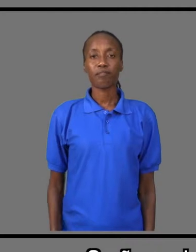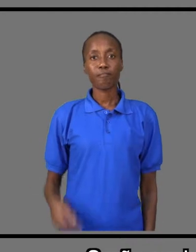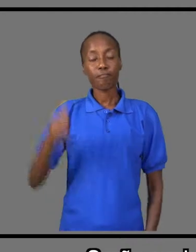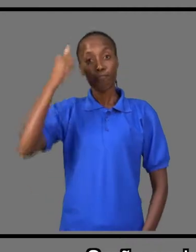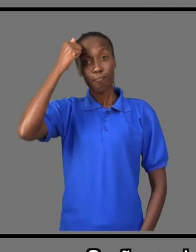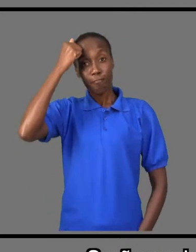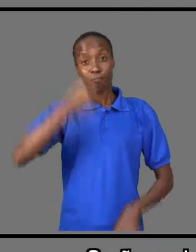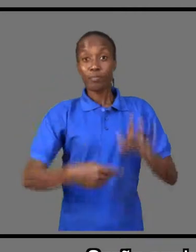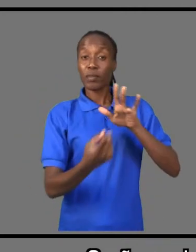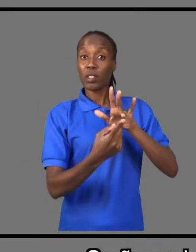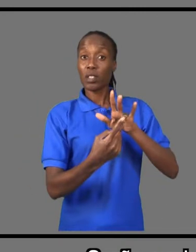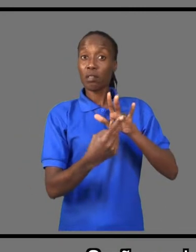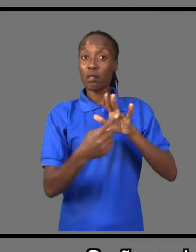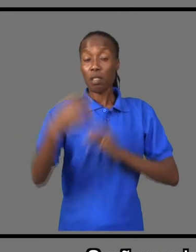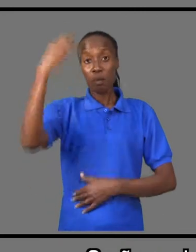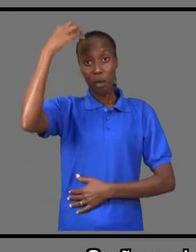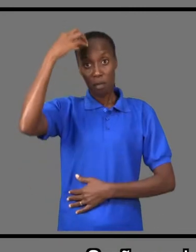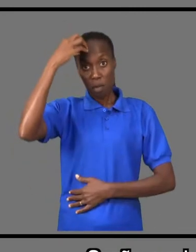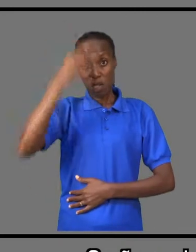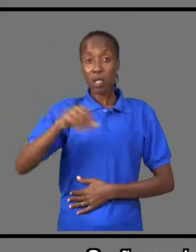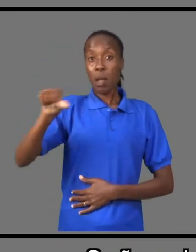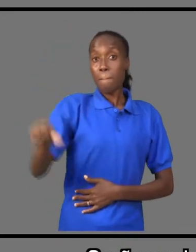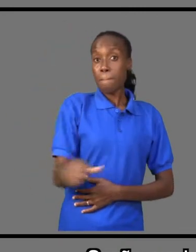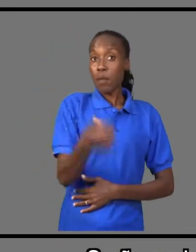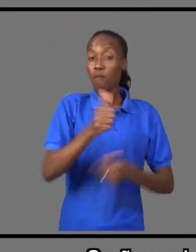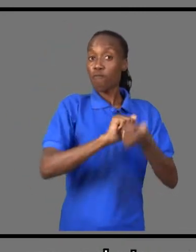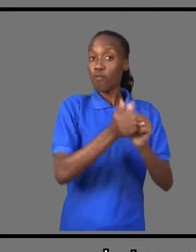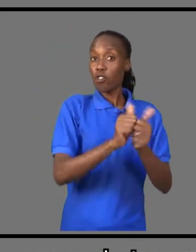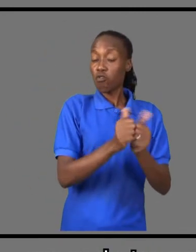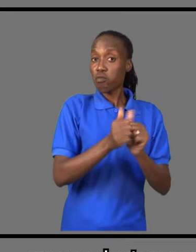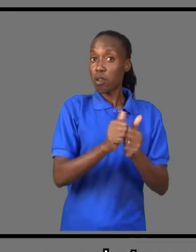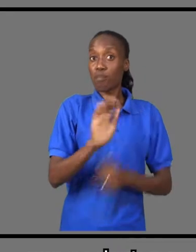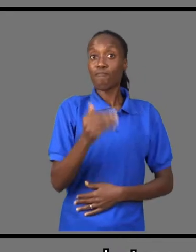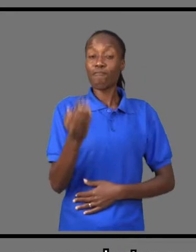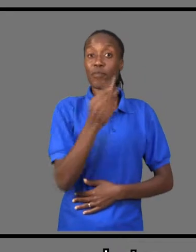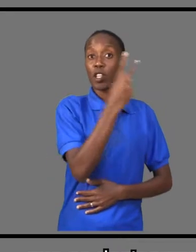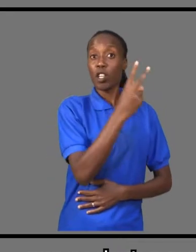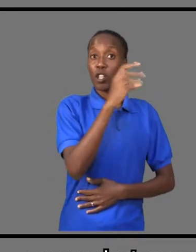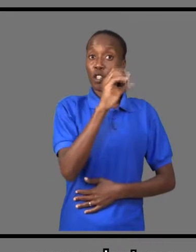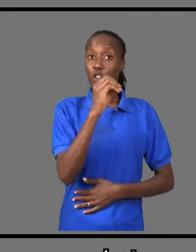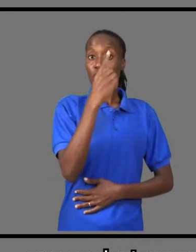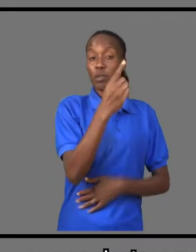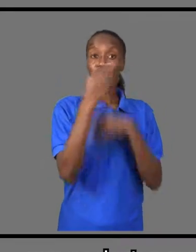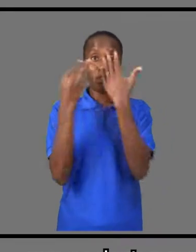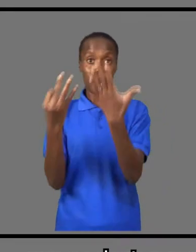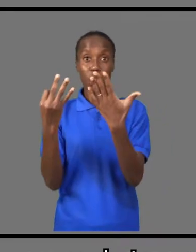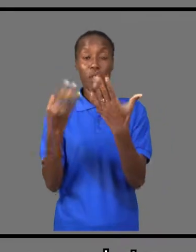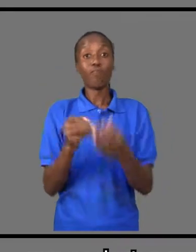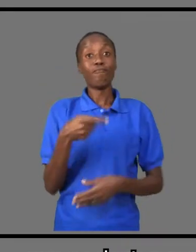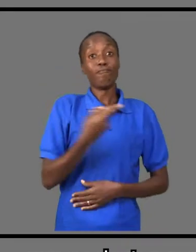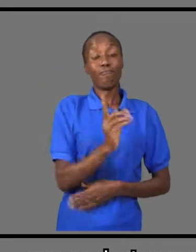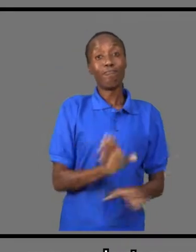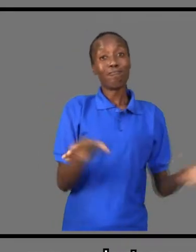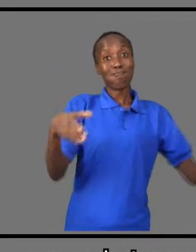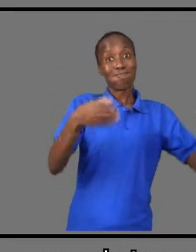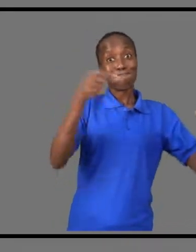Serão conhecidos esta quinta-feira em Maputo os melhores esportistas que se destacaram em 2018 na Gala